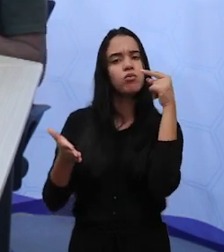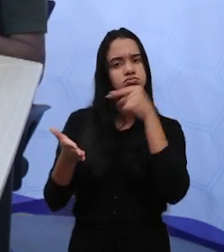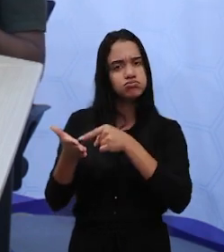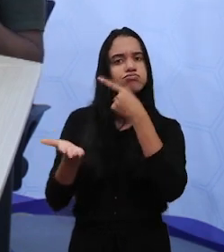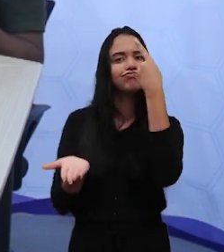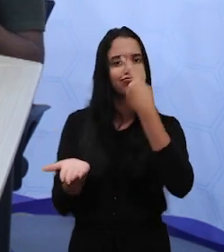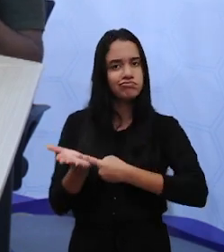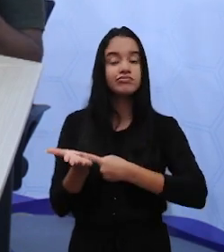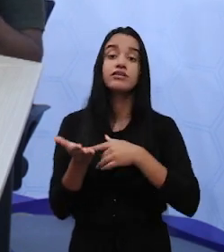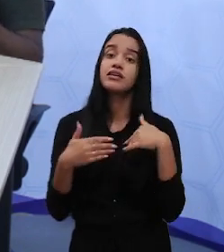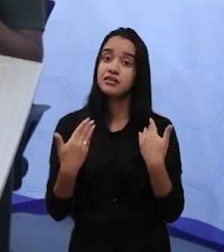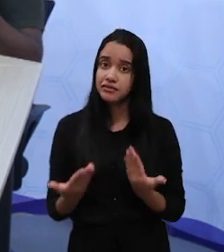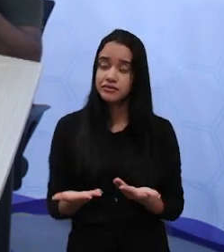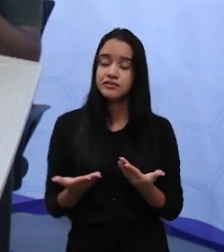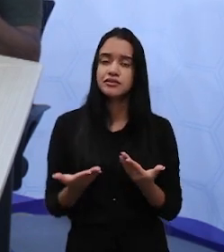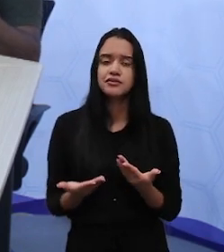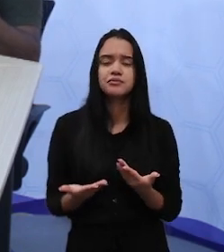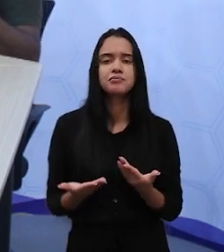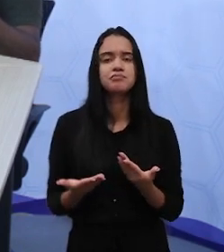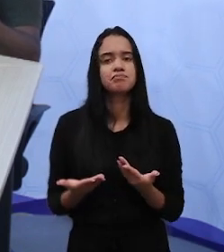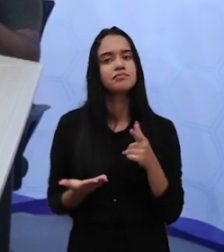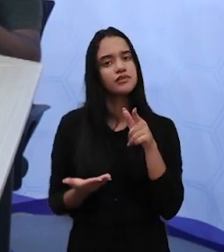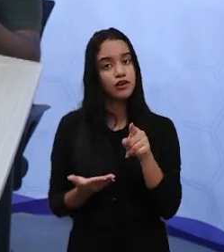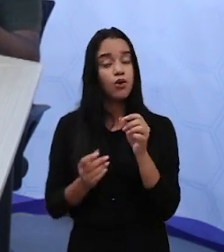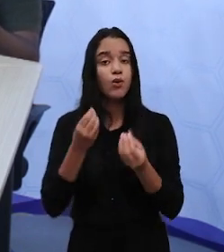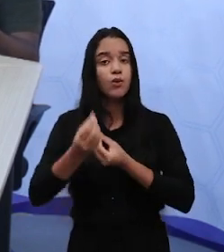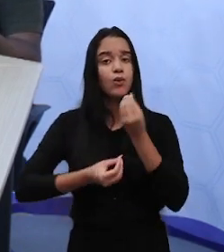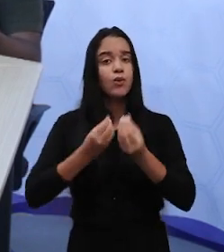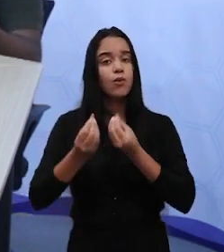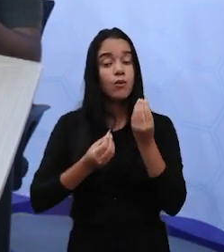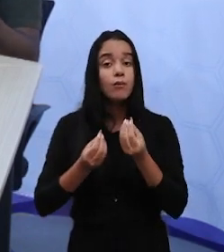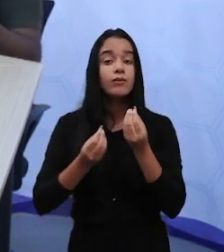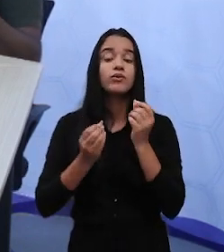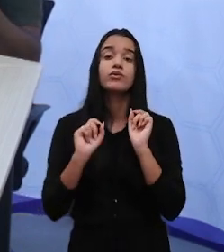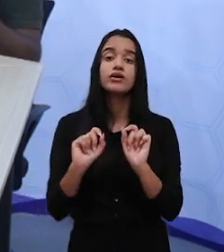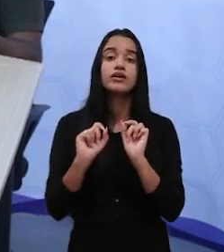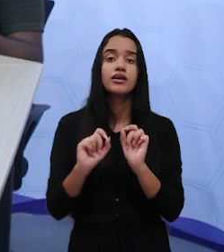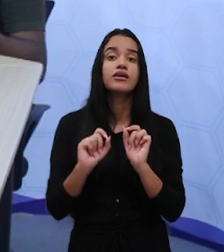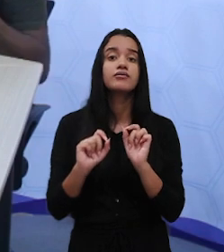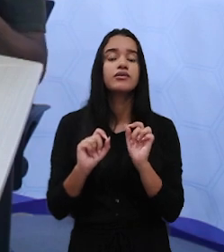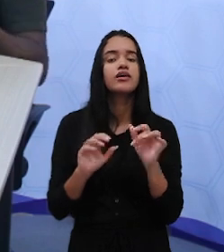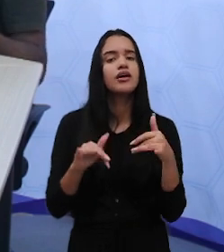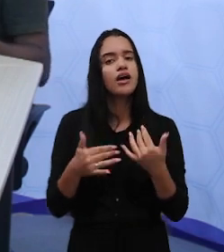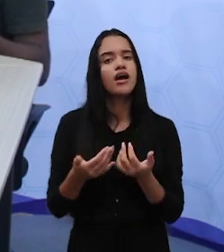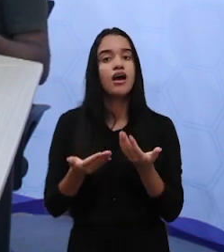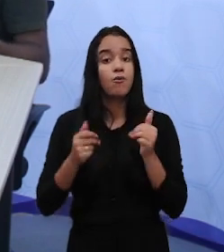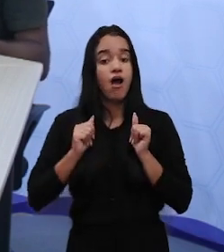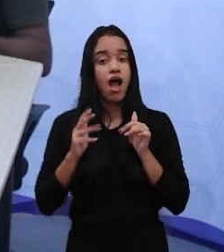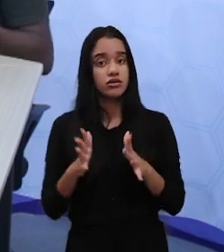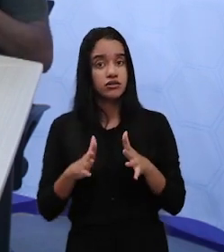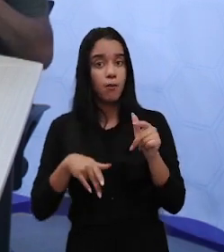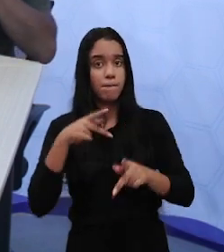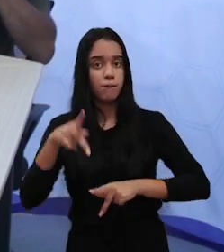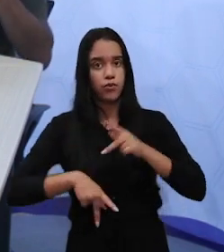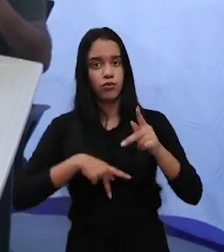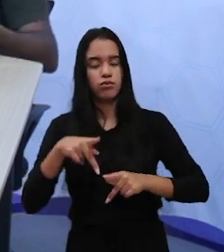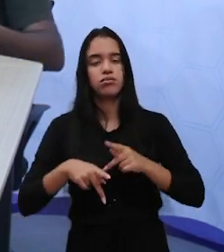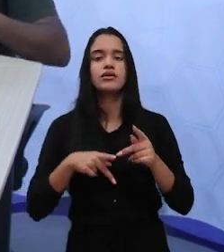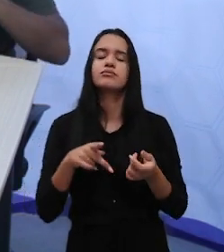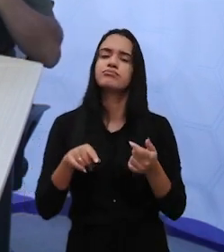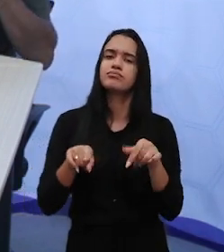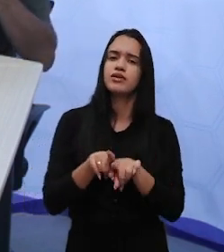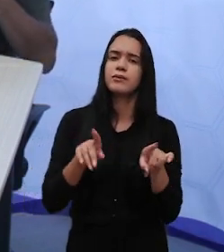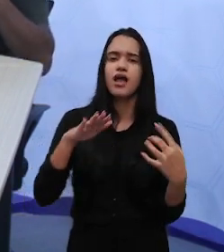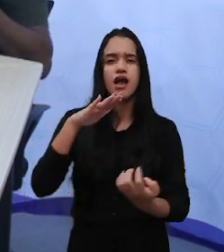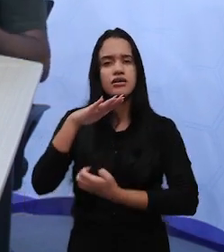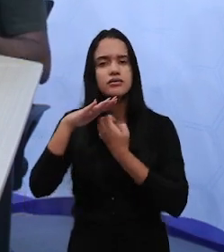está ali. Então aquilo serve como fé pública do que ocorreu, sobretudo quando ocorre nos órgãos públicos,